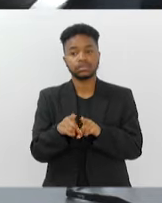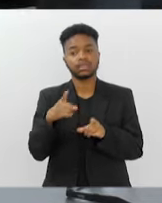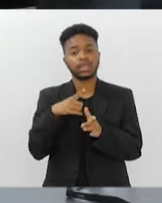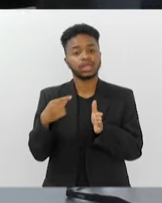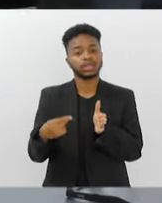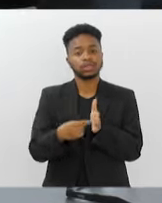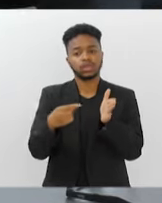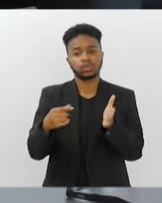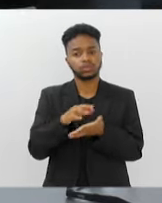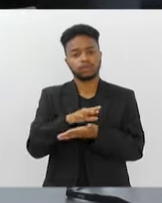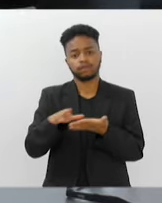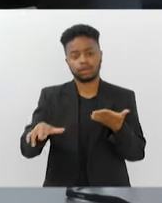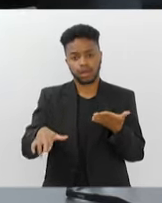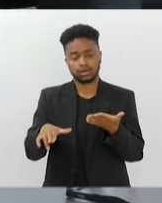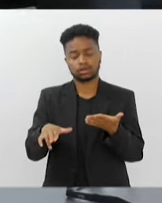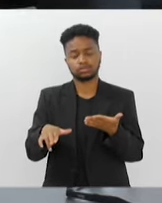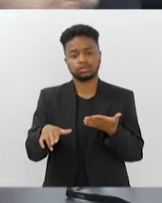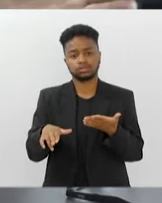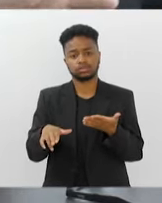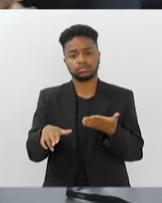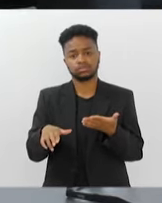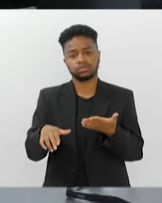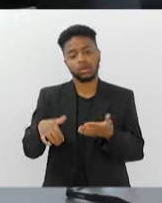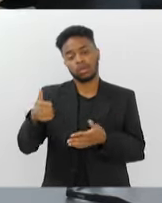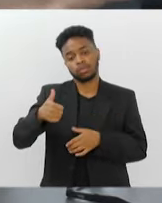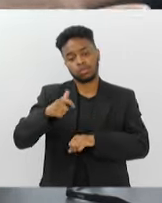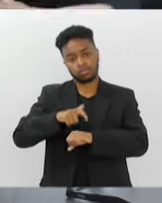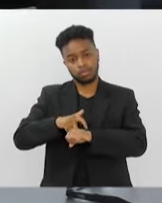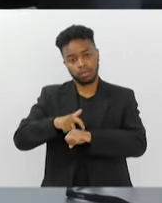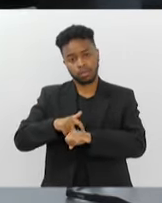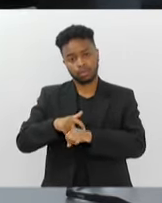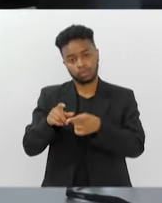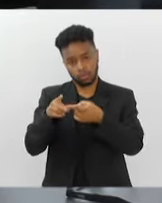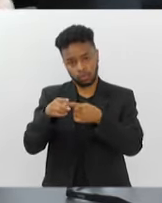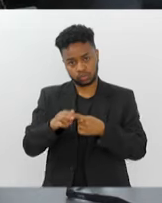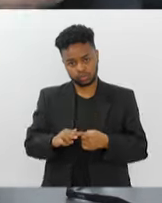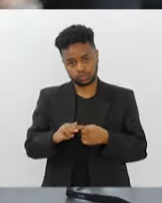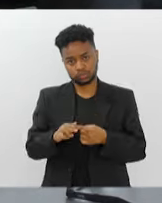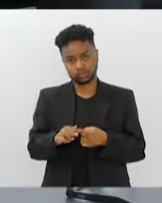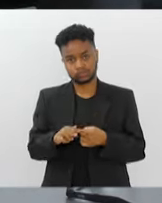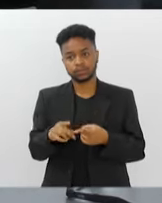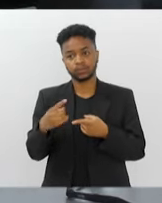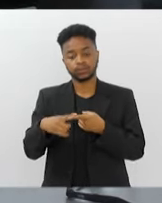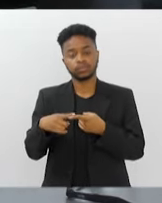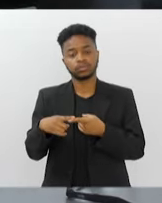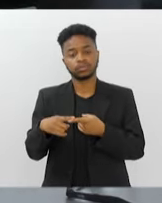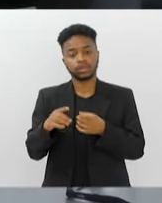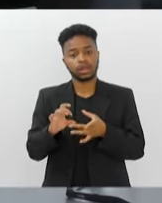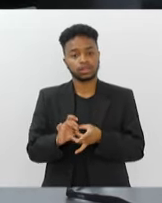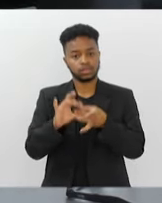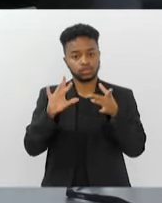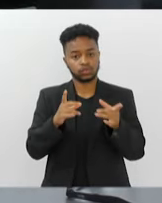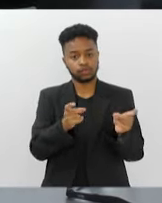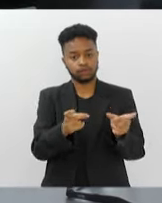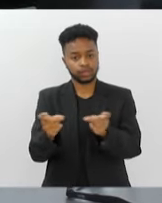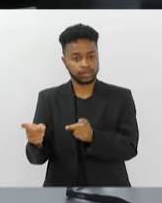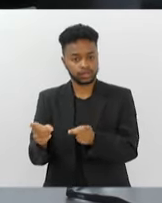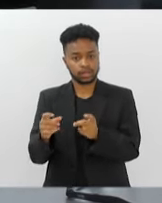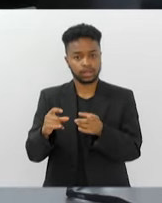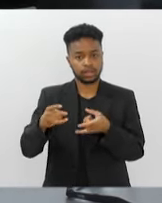denúncias eh no primeiro momento eles corrigiram eles colocaram abriram as vendas dos ingressos